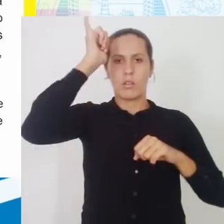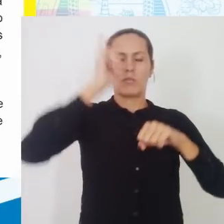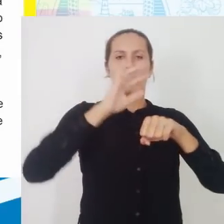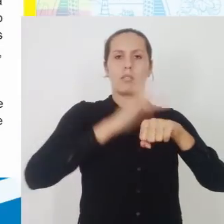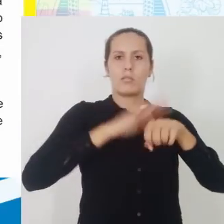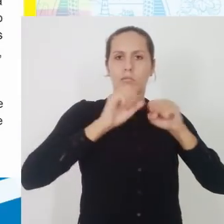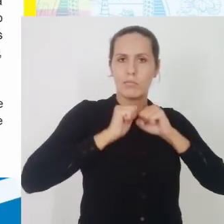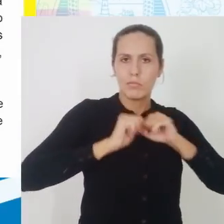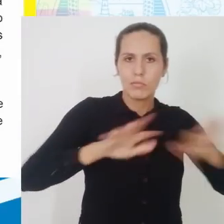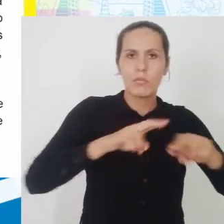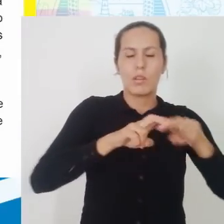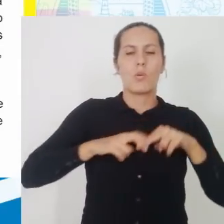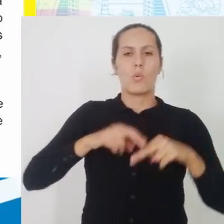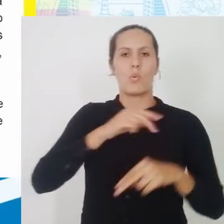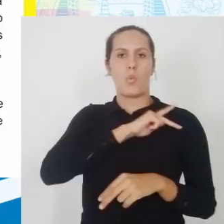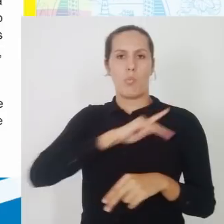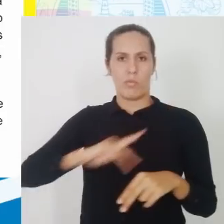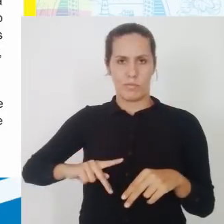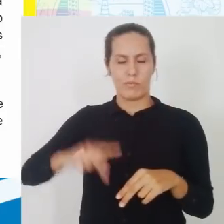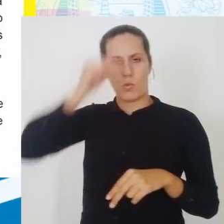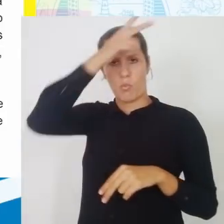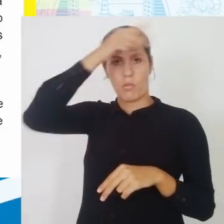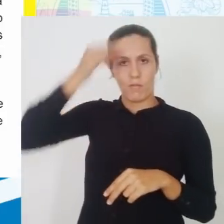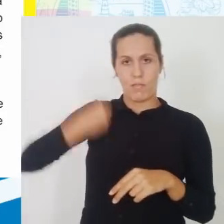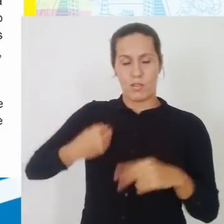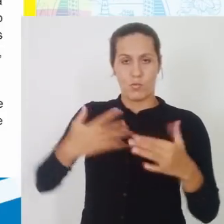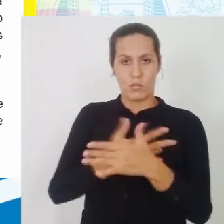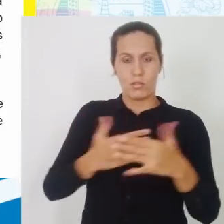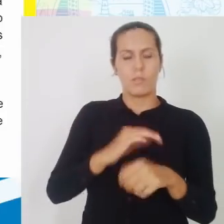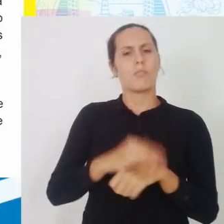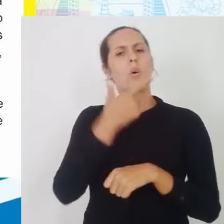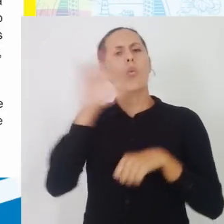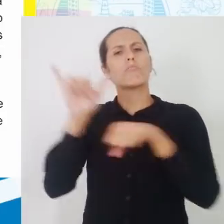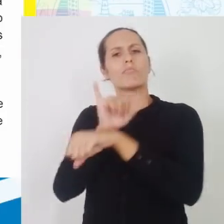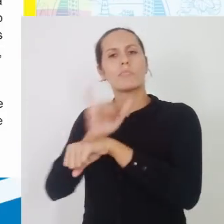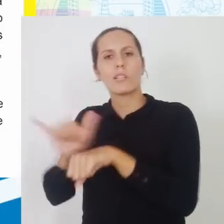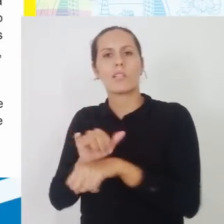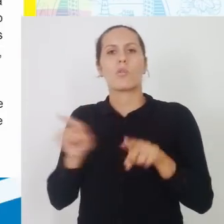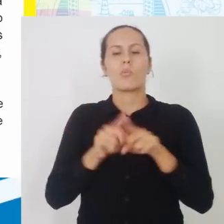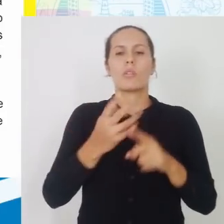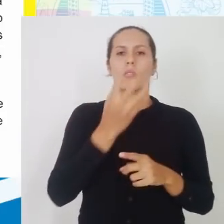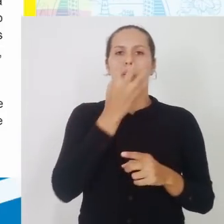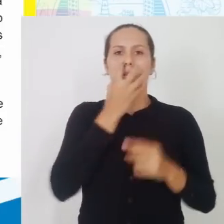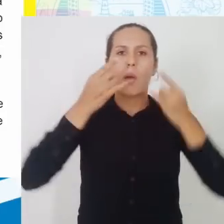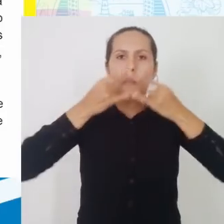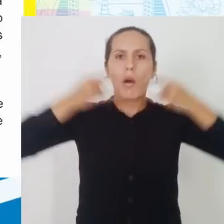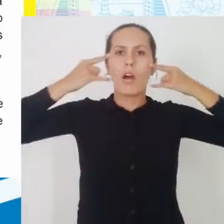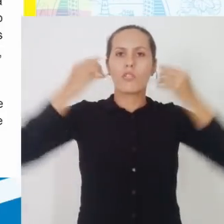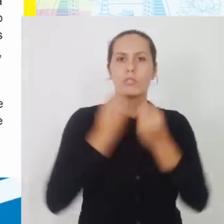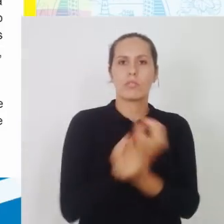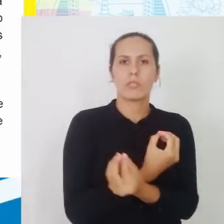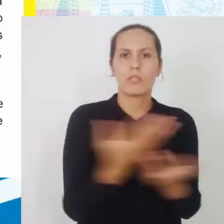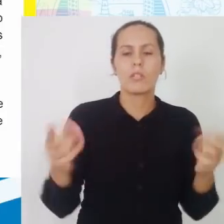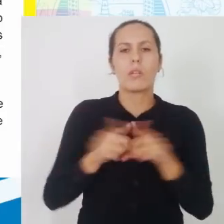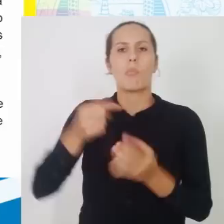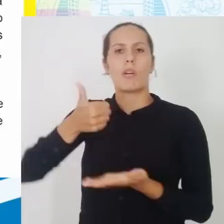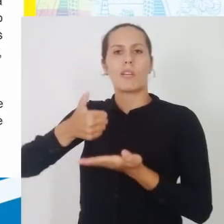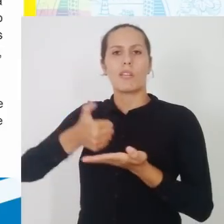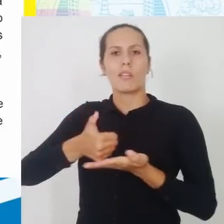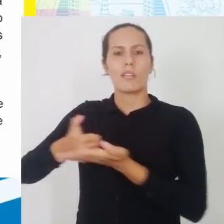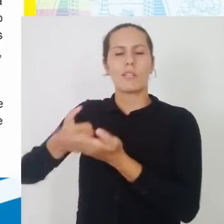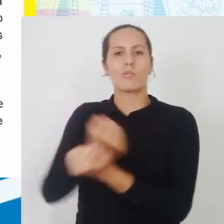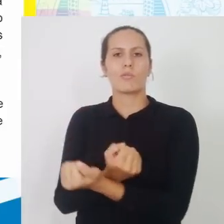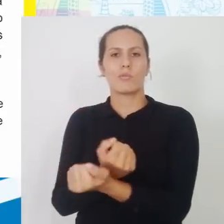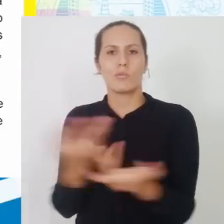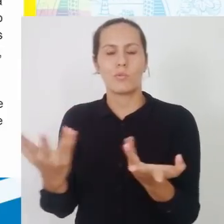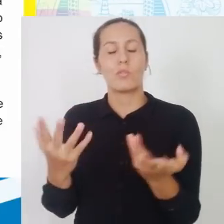como distribuição de máscaras e álcool em gel nas filas das agências bancárias e higienização de unidades de saúde, também estão sendo tomadas